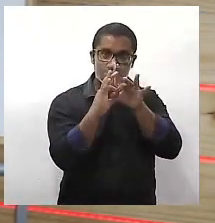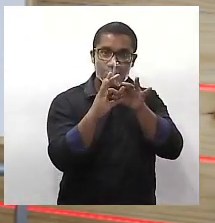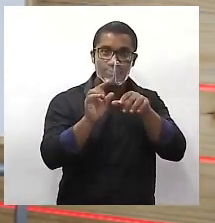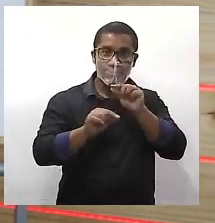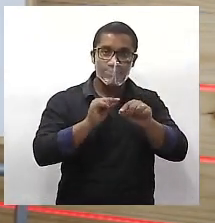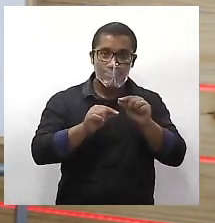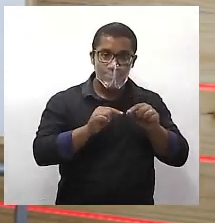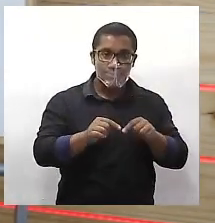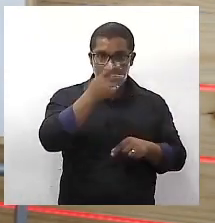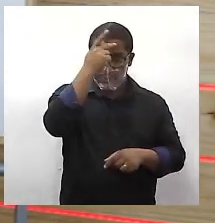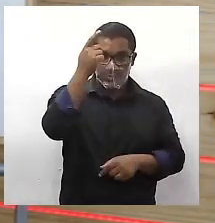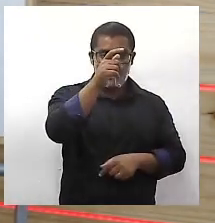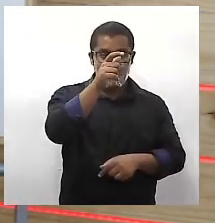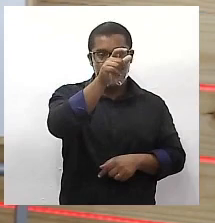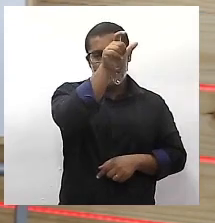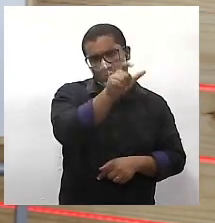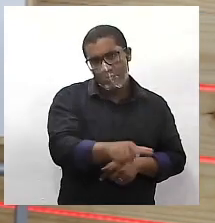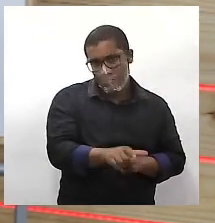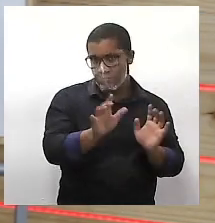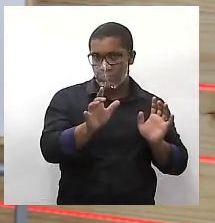significa indivíduo.